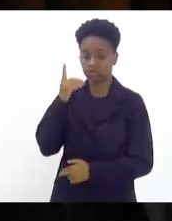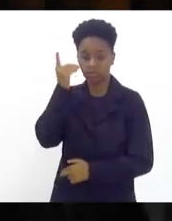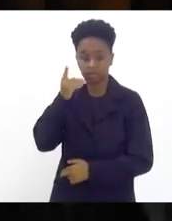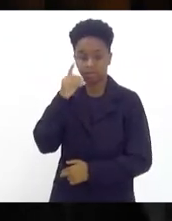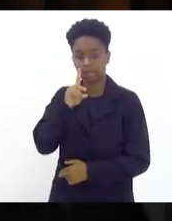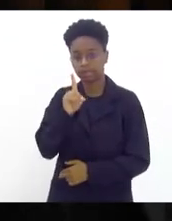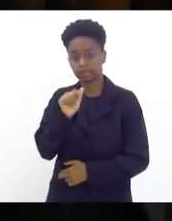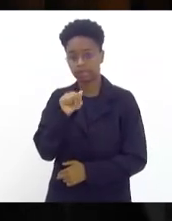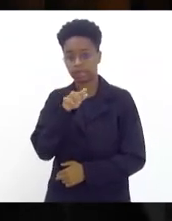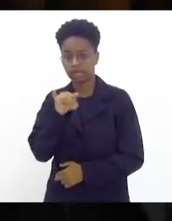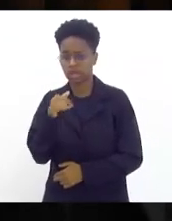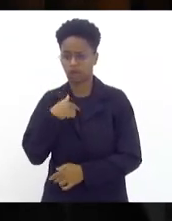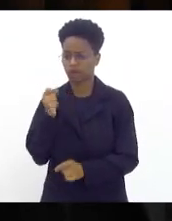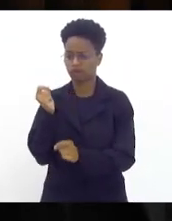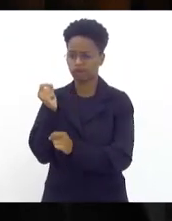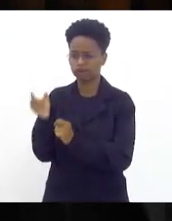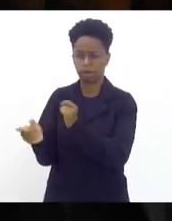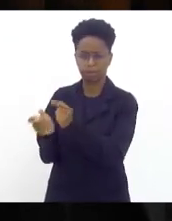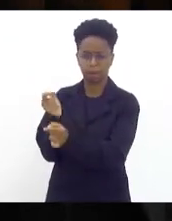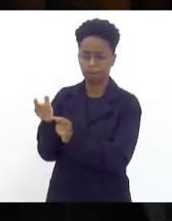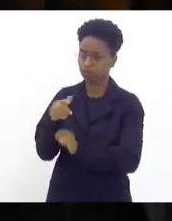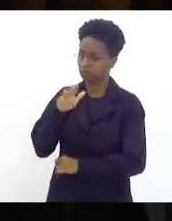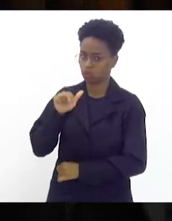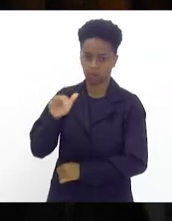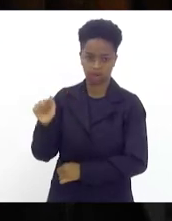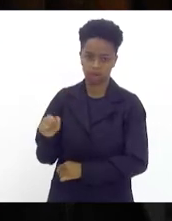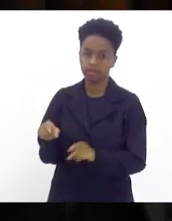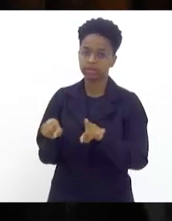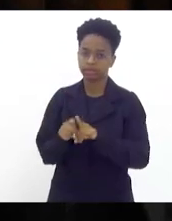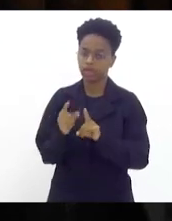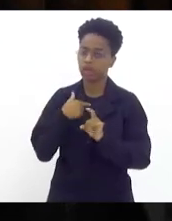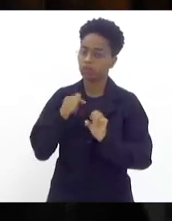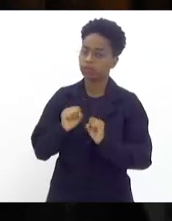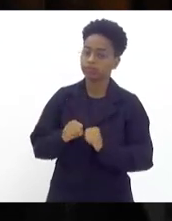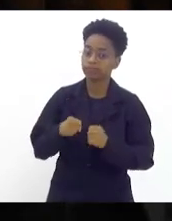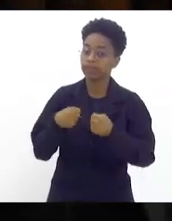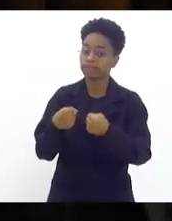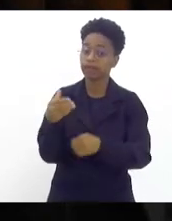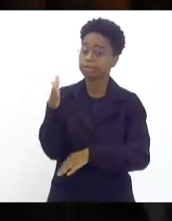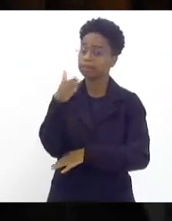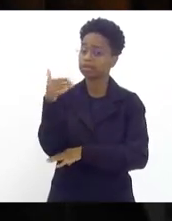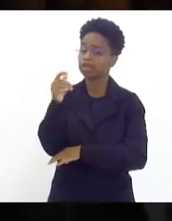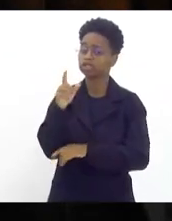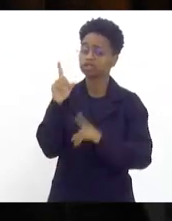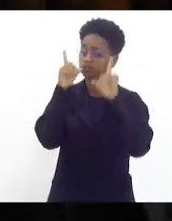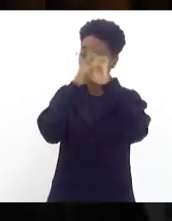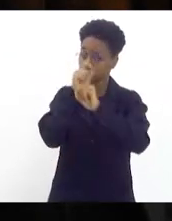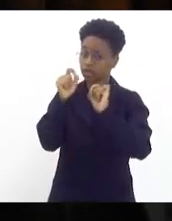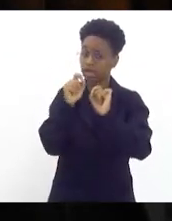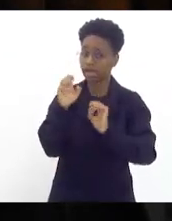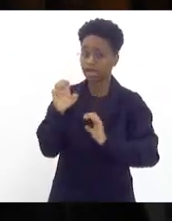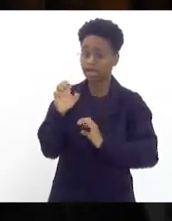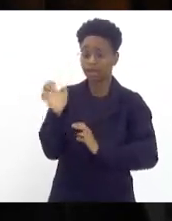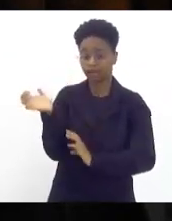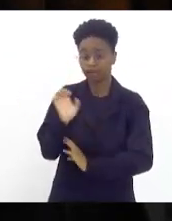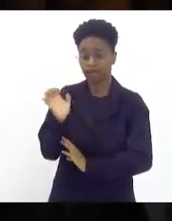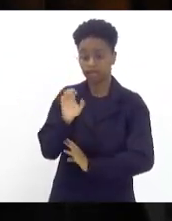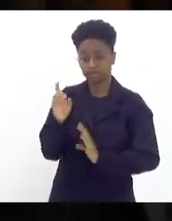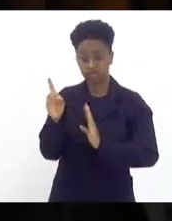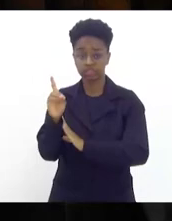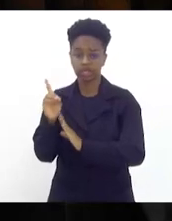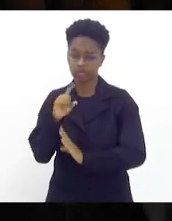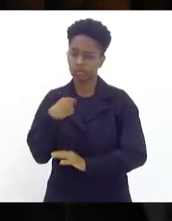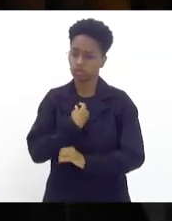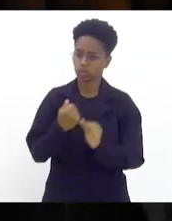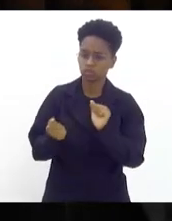em nenhum momento eu ofendi e estou aqui para defender uma bandeira difícil que são os gays de direita estamos